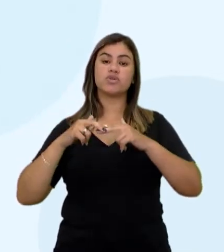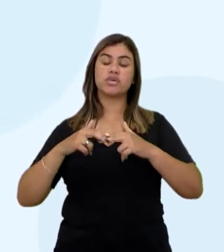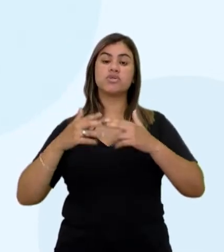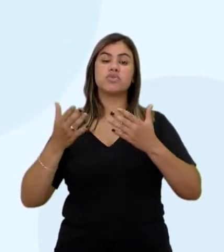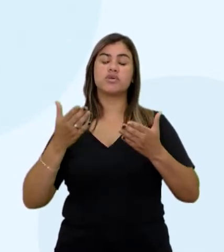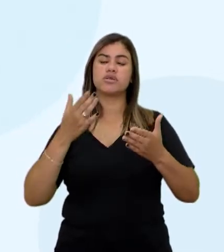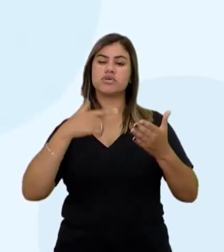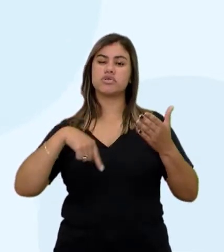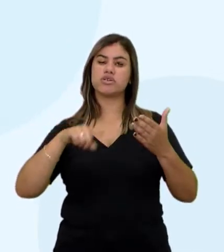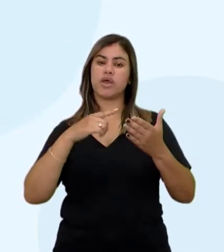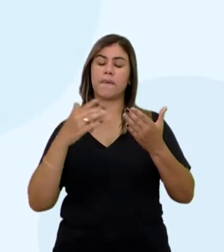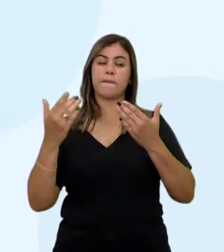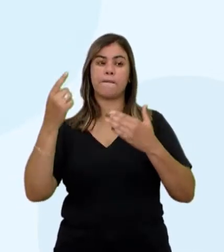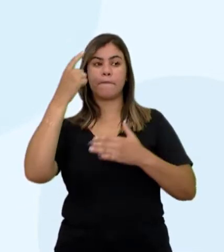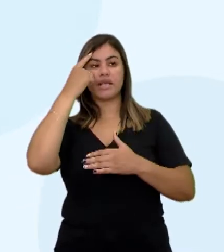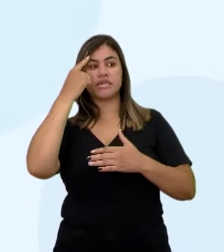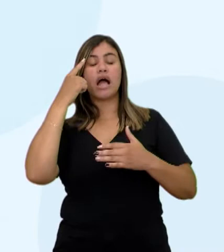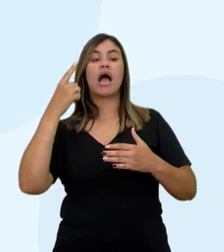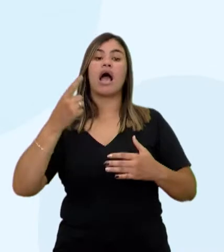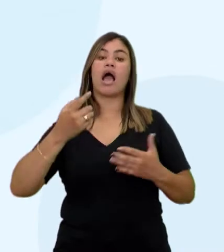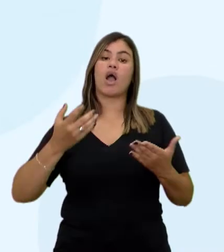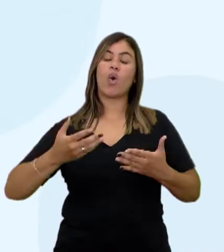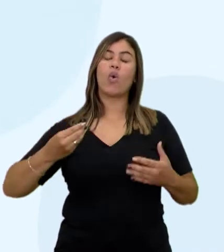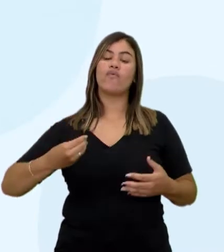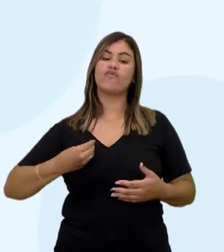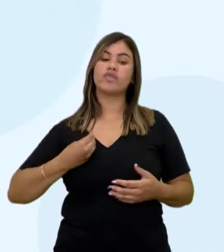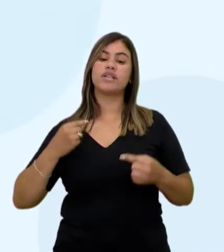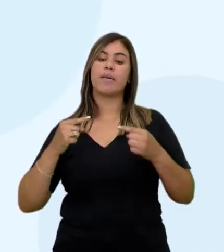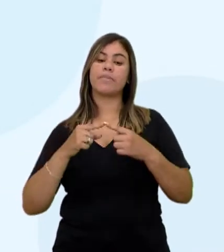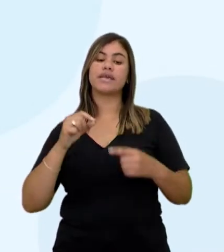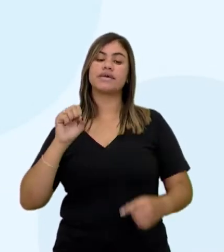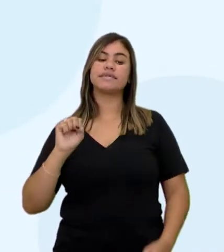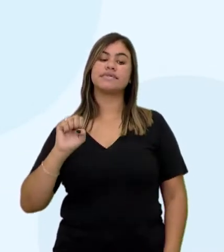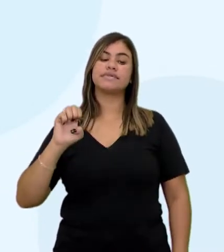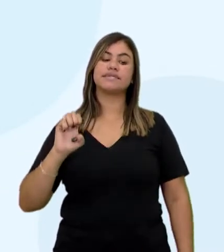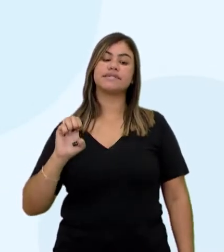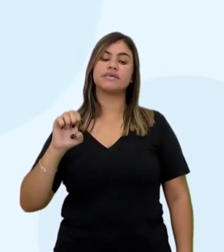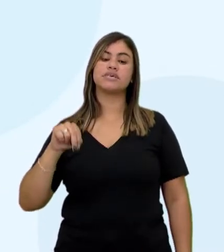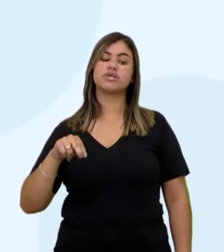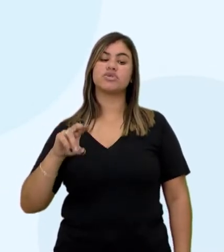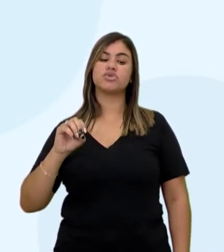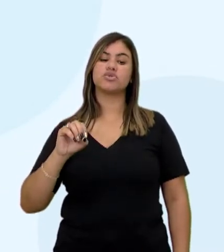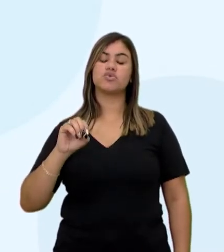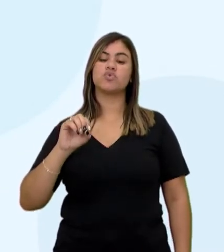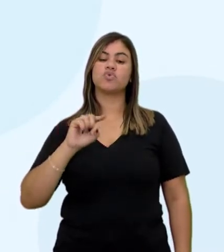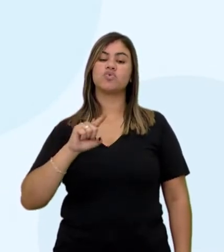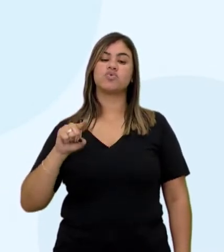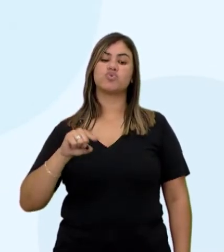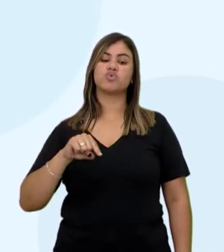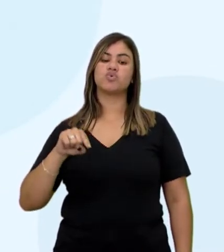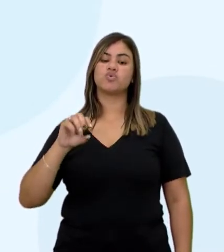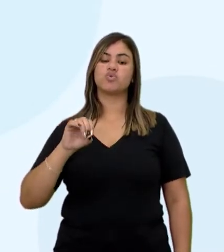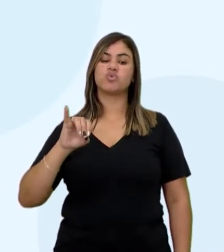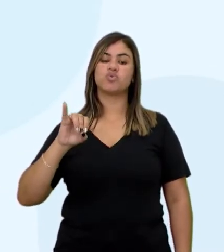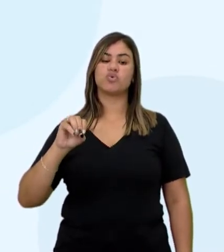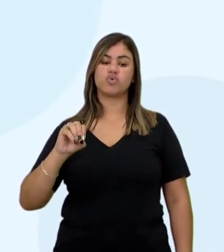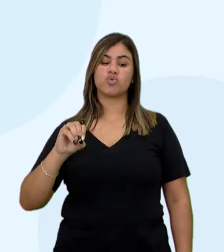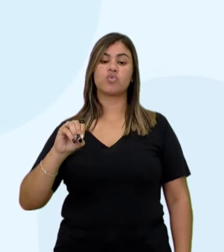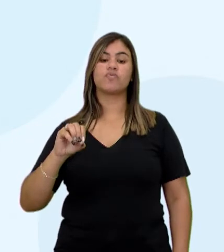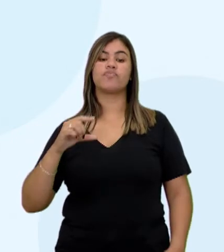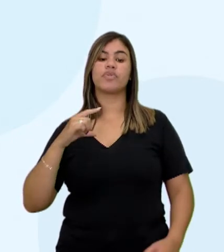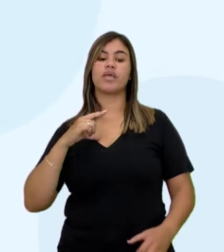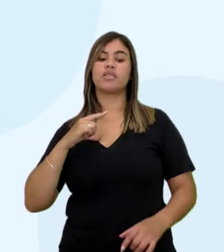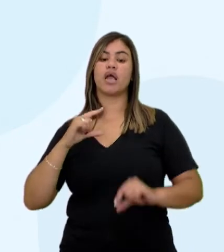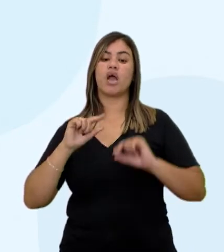era Cenozoica, tá certo? Então o Paleógeno, ele tem lá uma diversificação de mamíferos que aparece a partir de